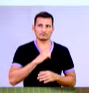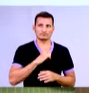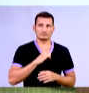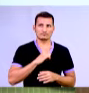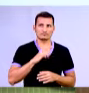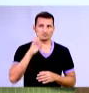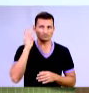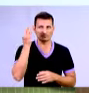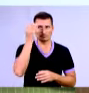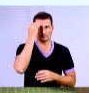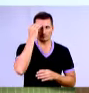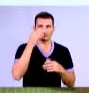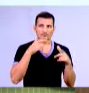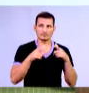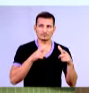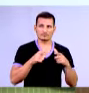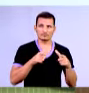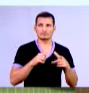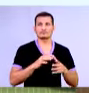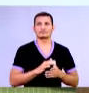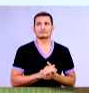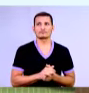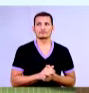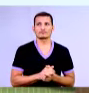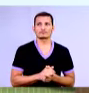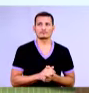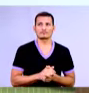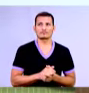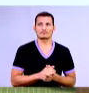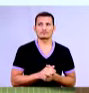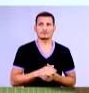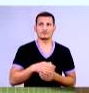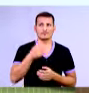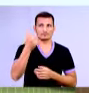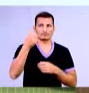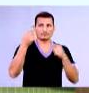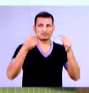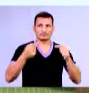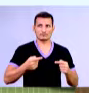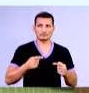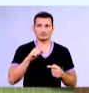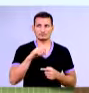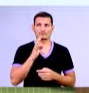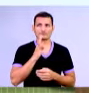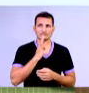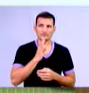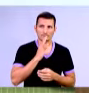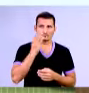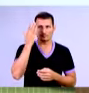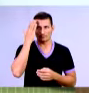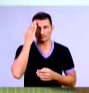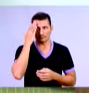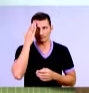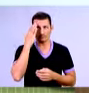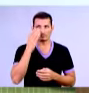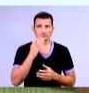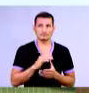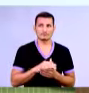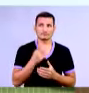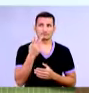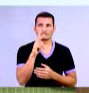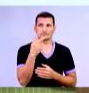com isso, né? Então, a ideia dessa primeira questão era justamente isso, né? Conhecer, saber